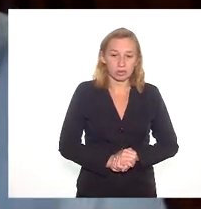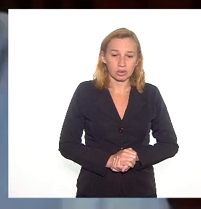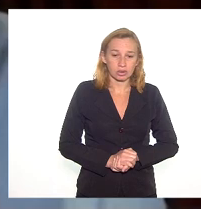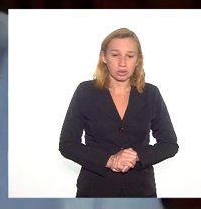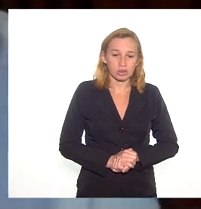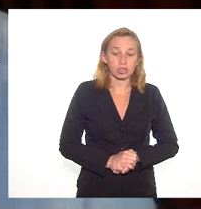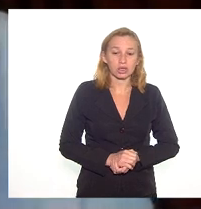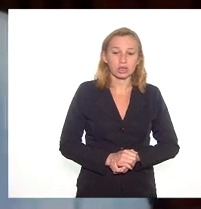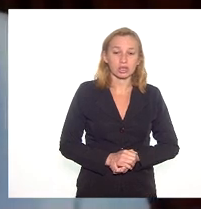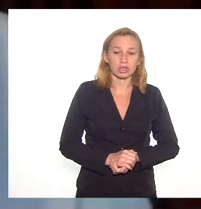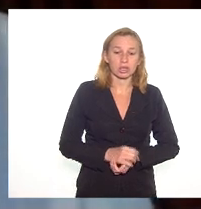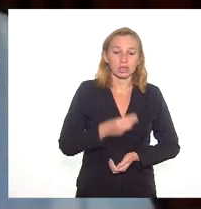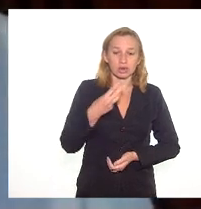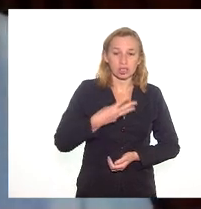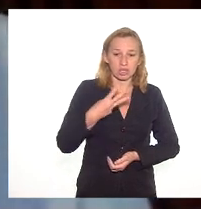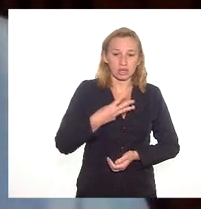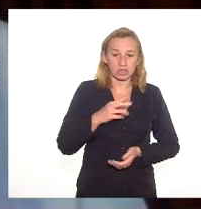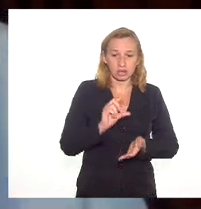Item 3 da pauta.